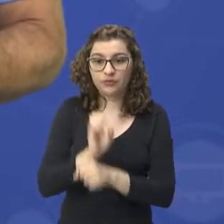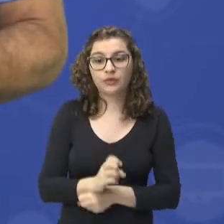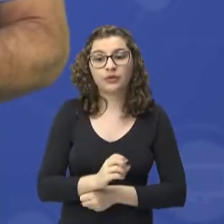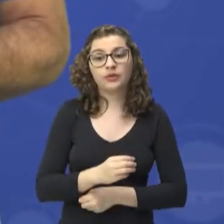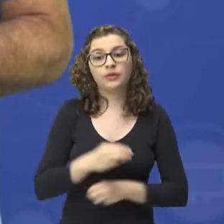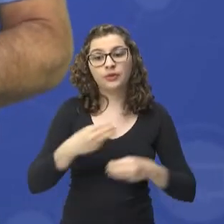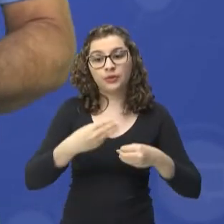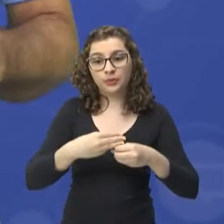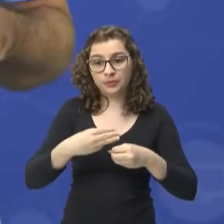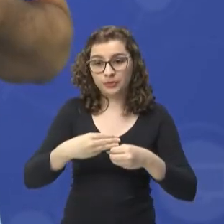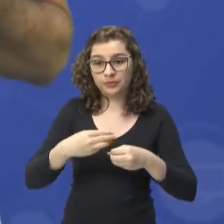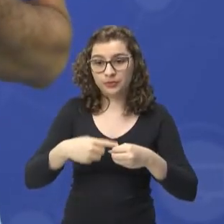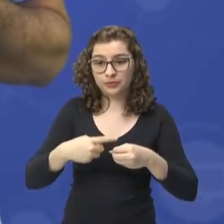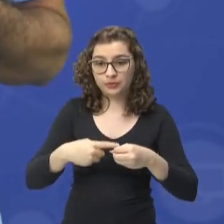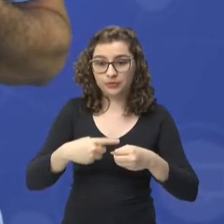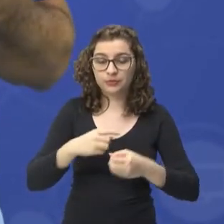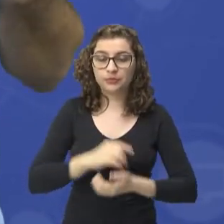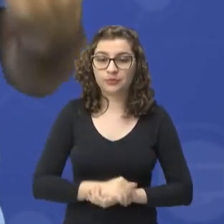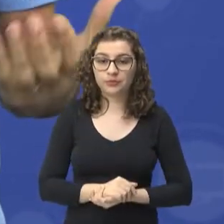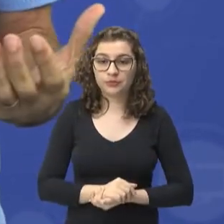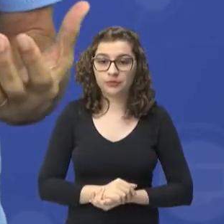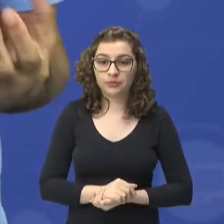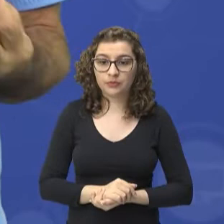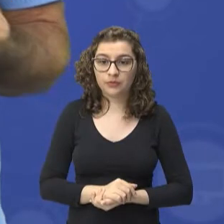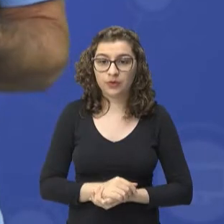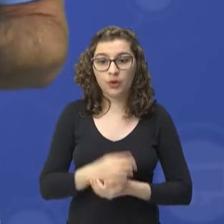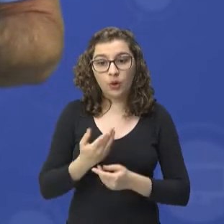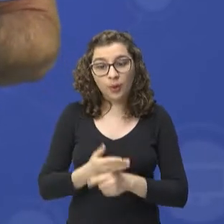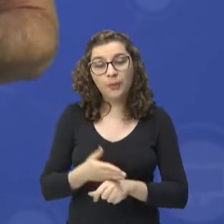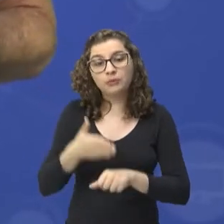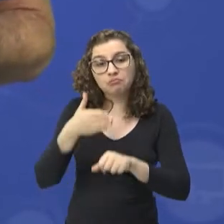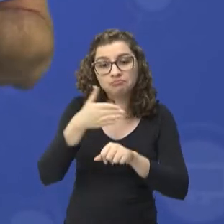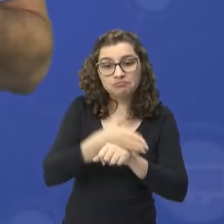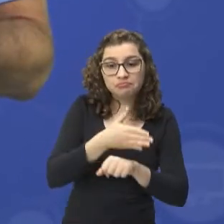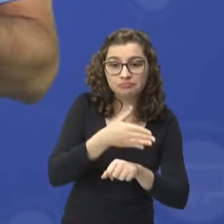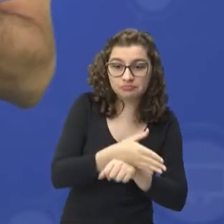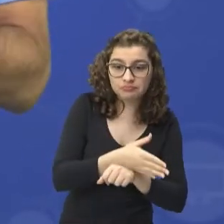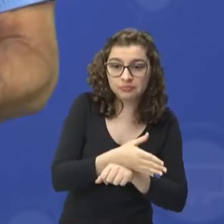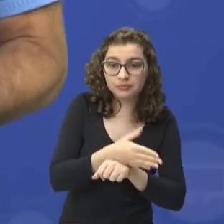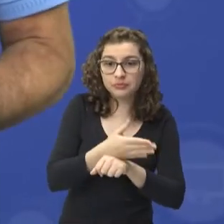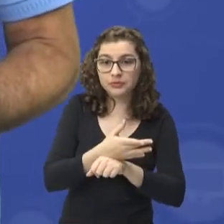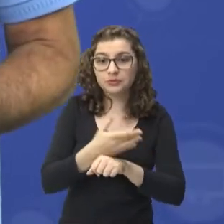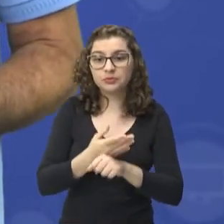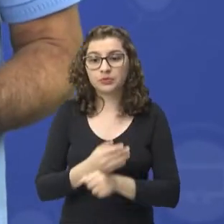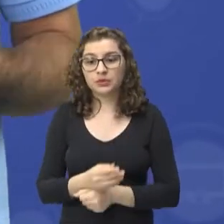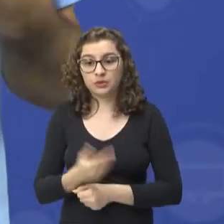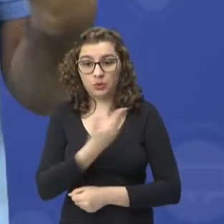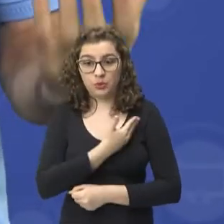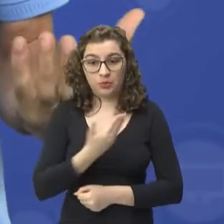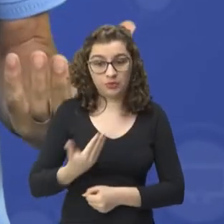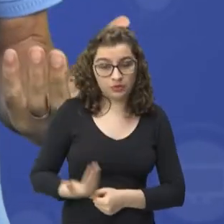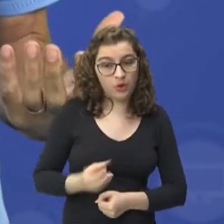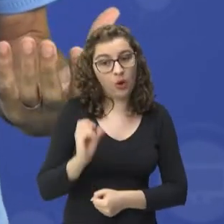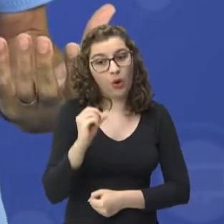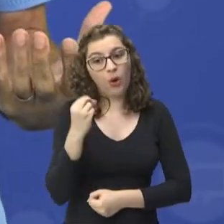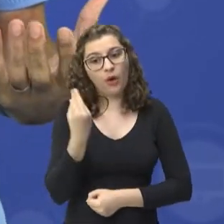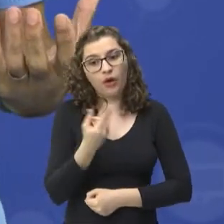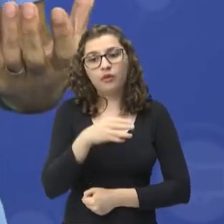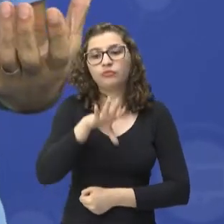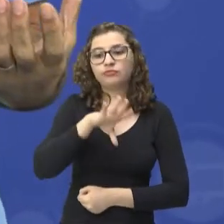municipal, com a participação direta ou indireta de entes públicos ou